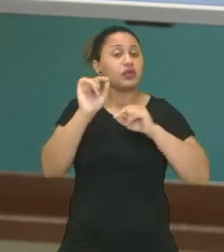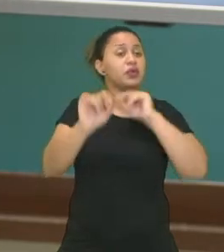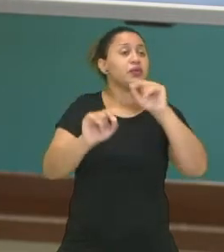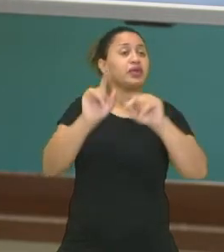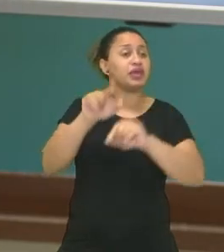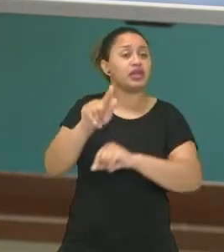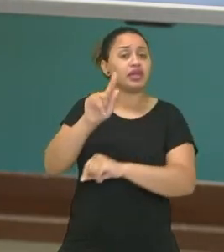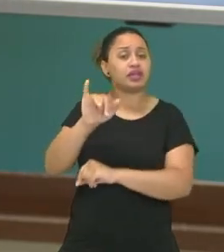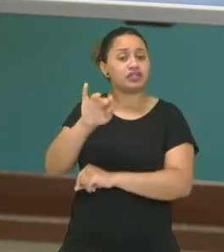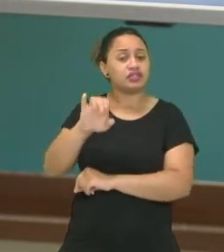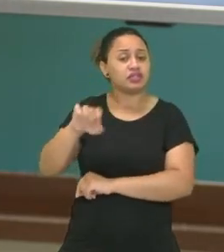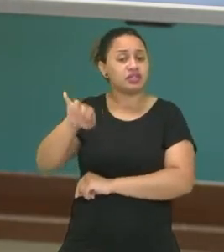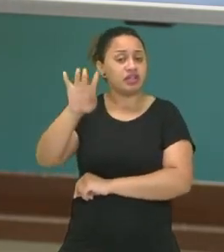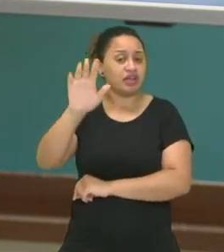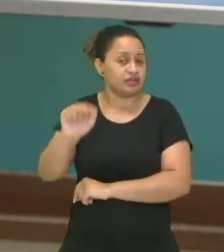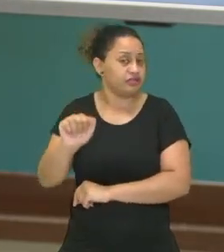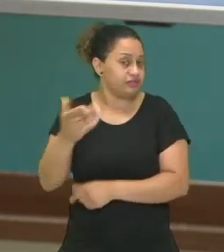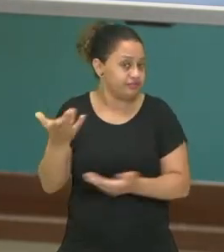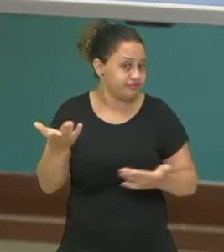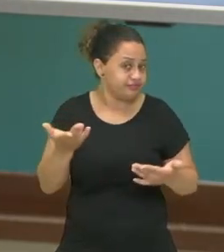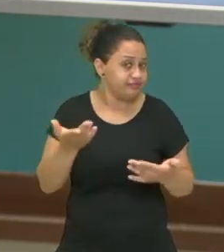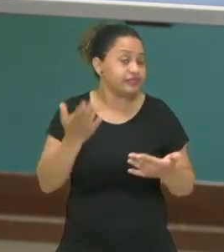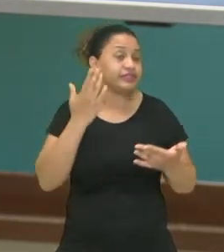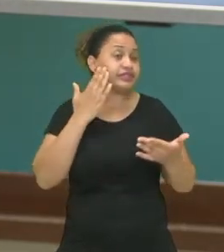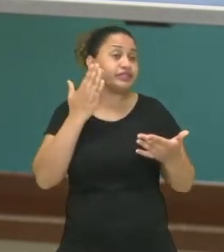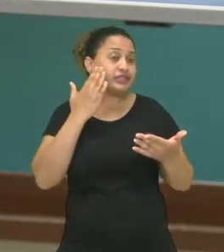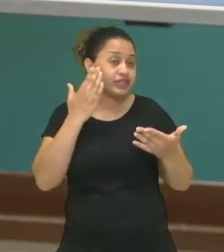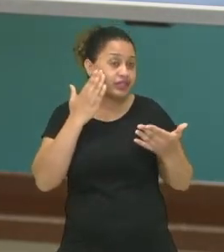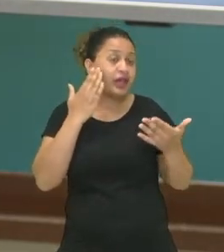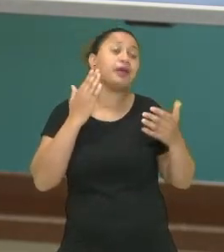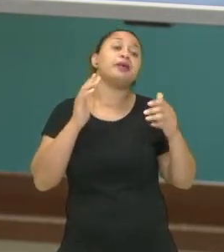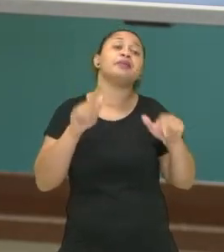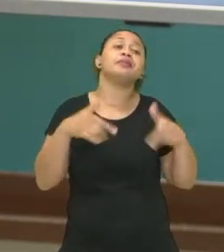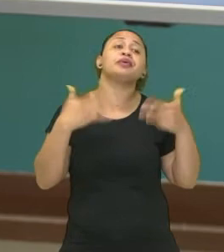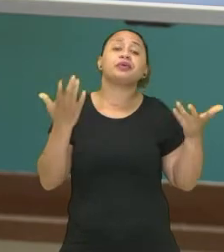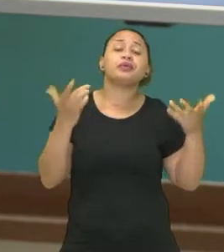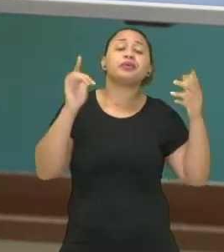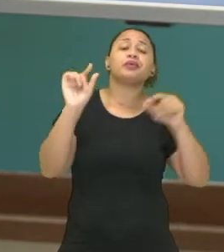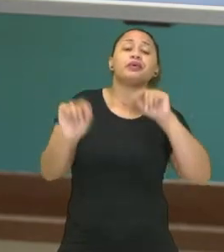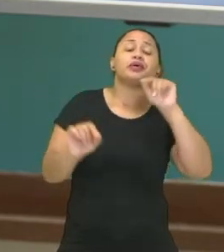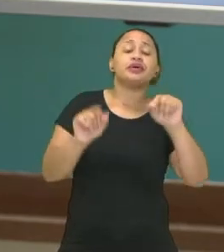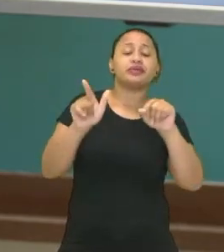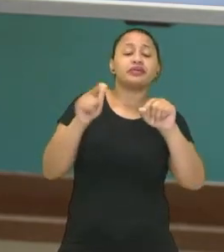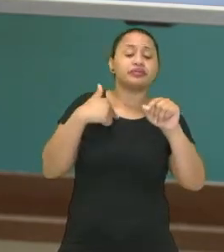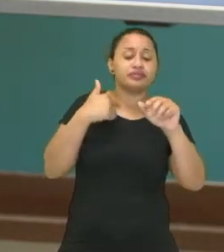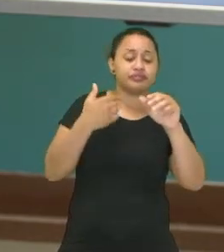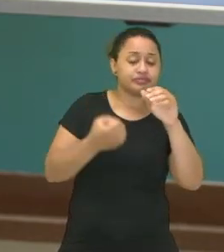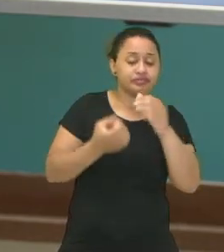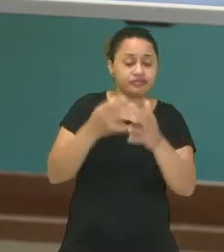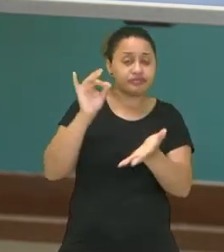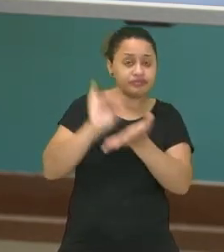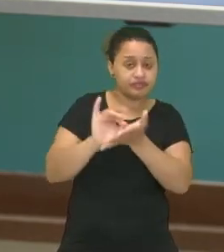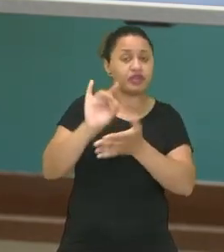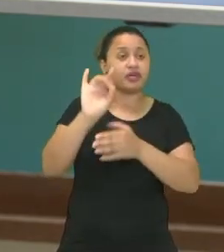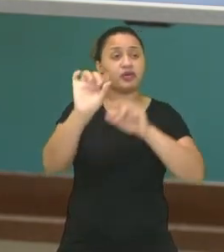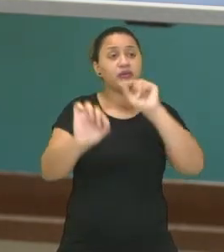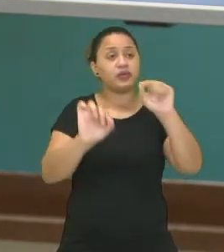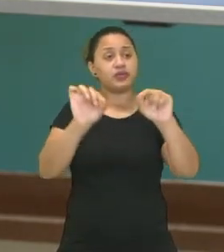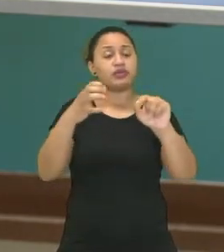ginástica? E sabe também quando que a ginástica ela se estabeleceu